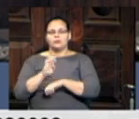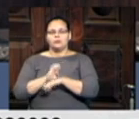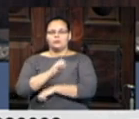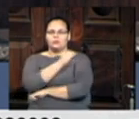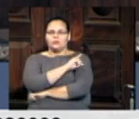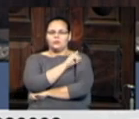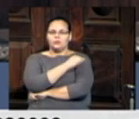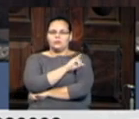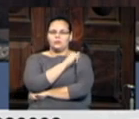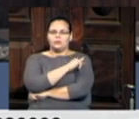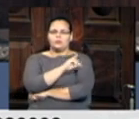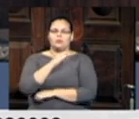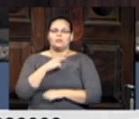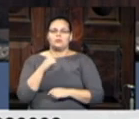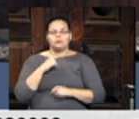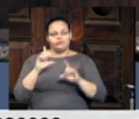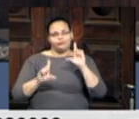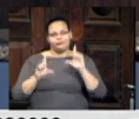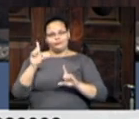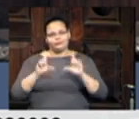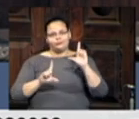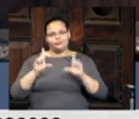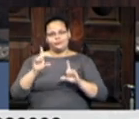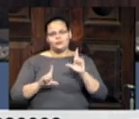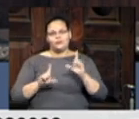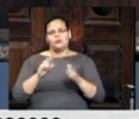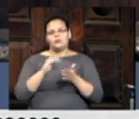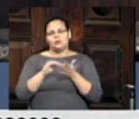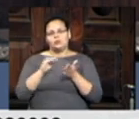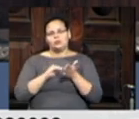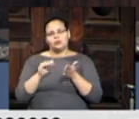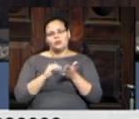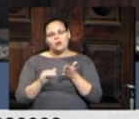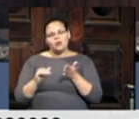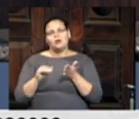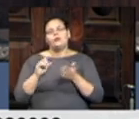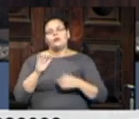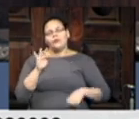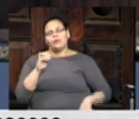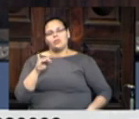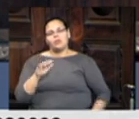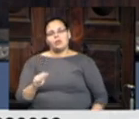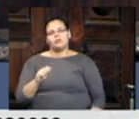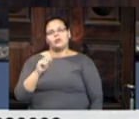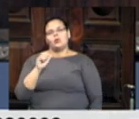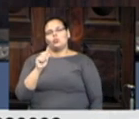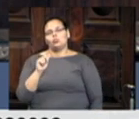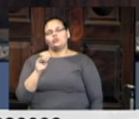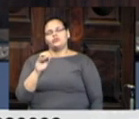Ontem, numa grande rede de TV, o secretário estadual de Fazenda, Gustavo Barbosa,